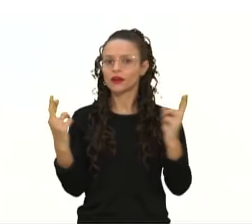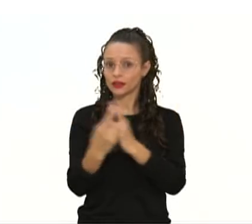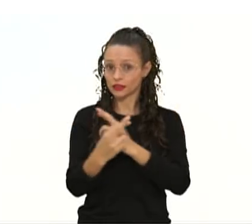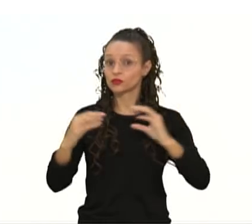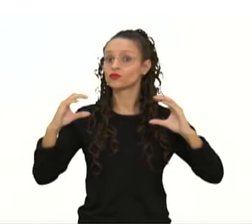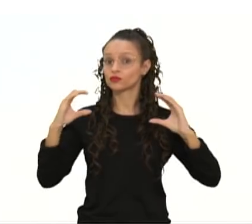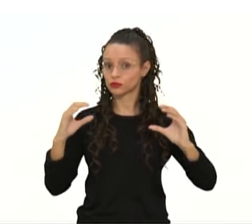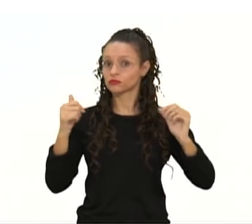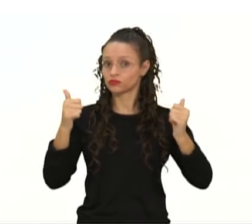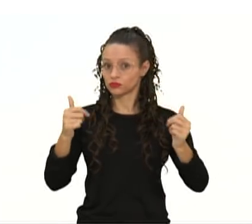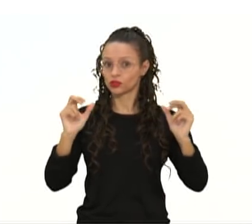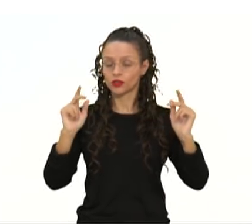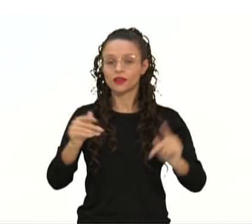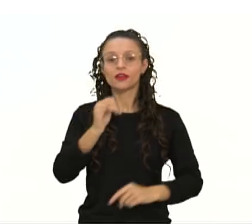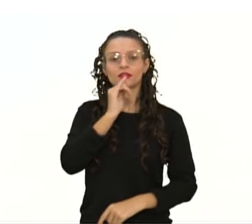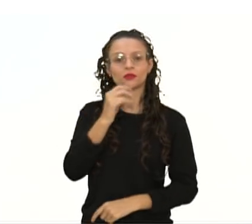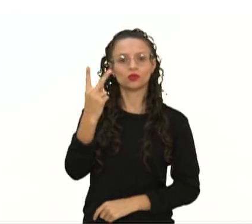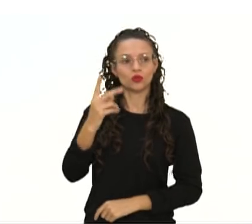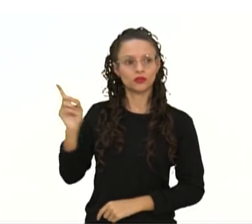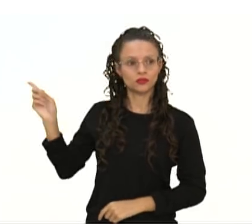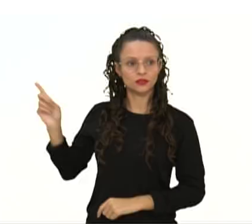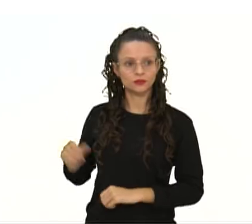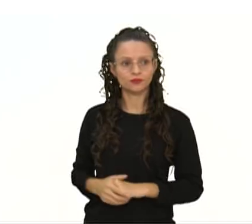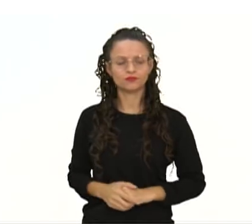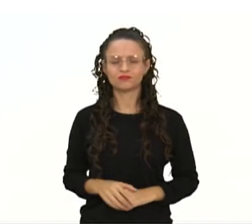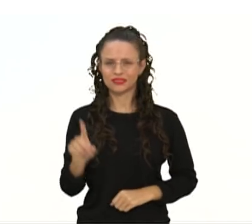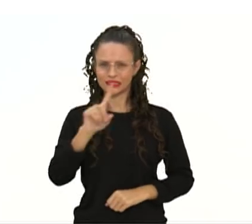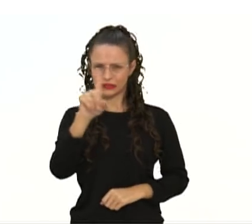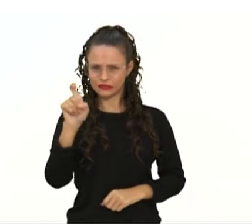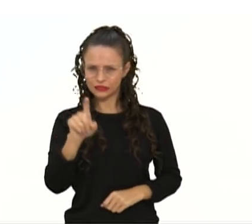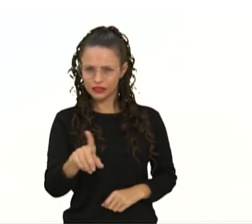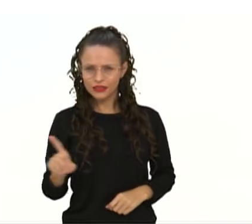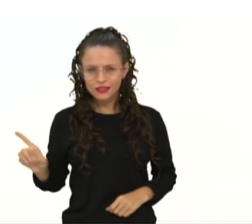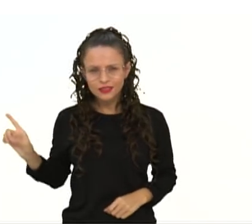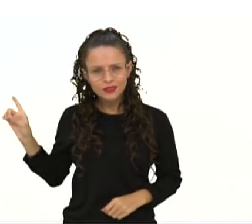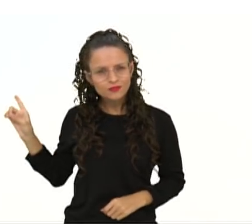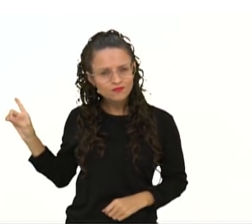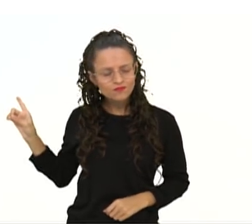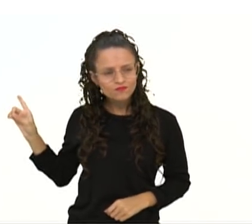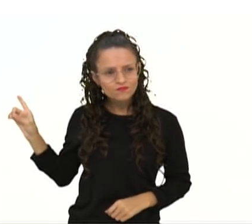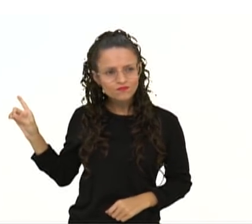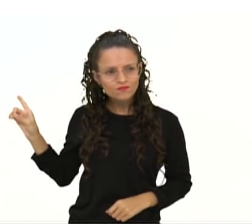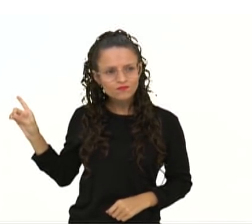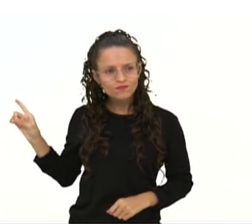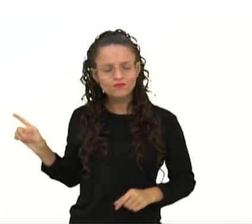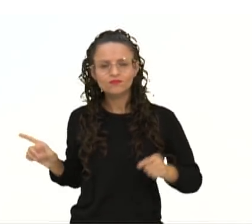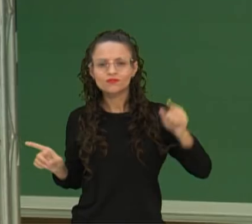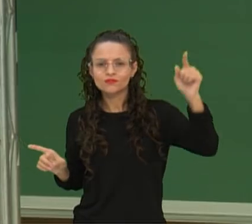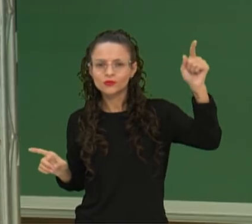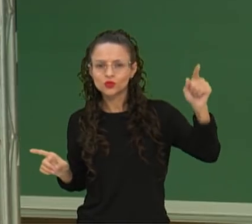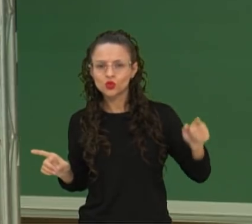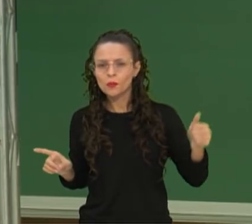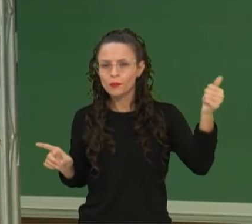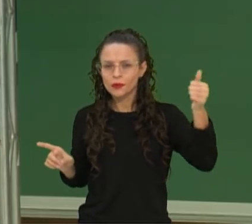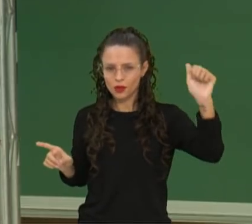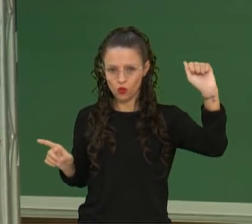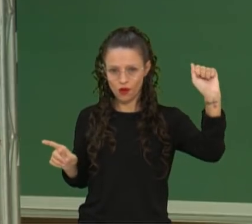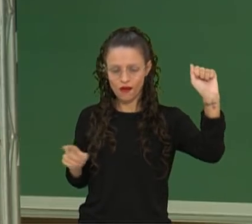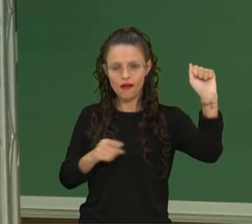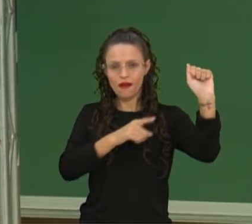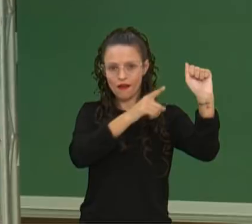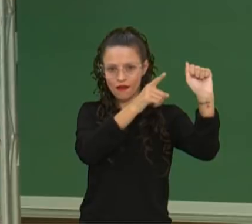ok? Olha o exemplo 2. Será que nesse caso, para cada elemento do meu conjunto domínio, é o